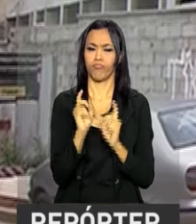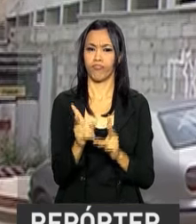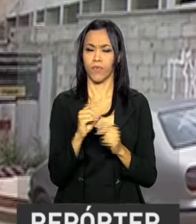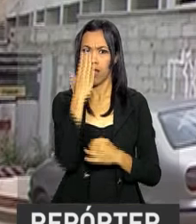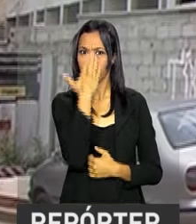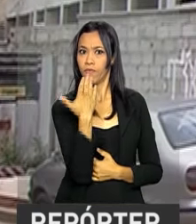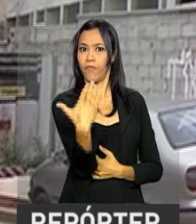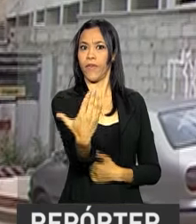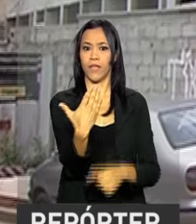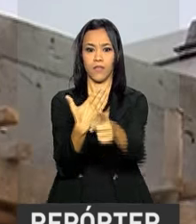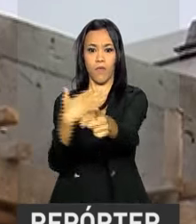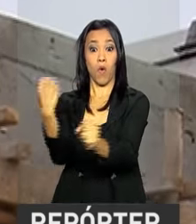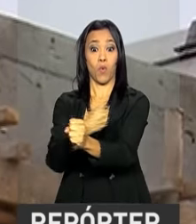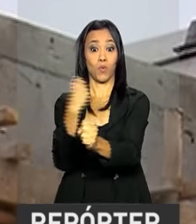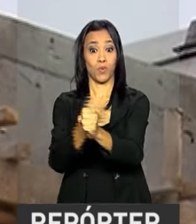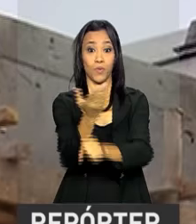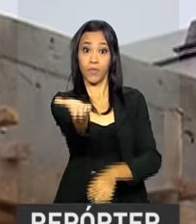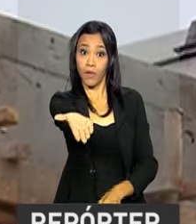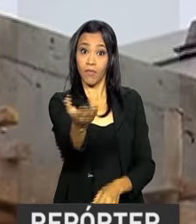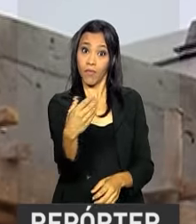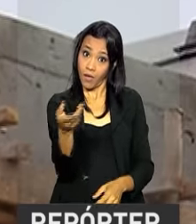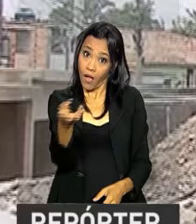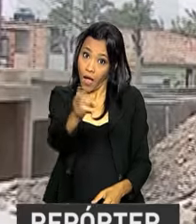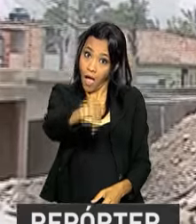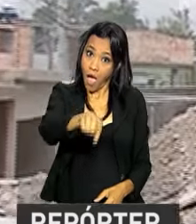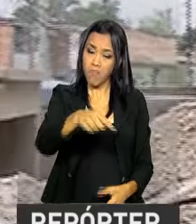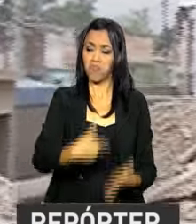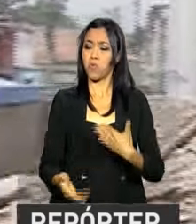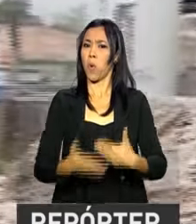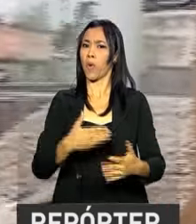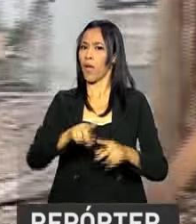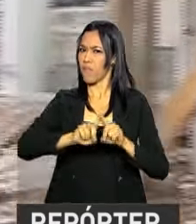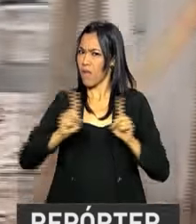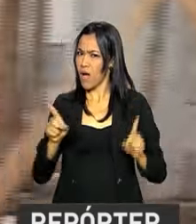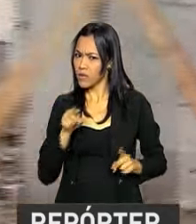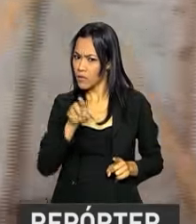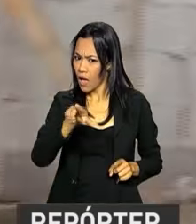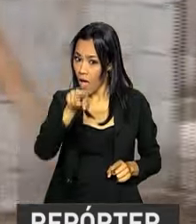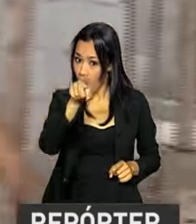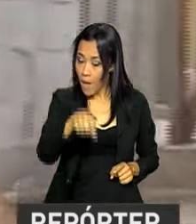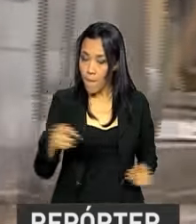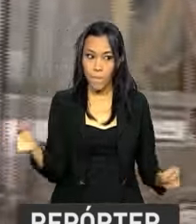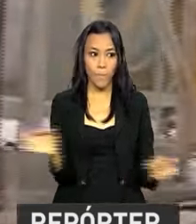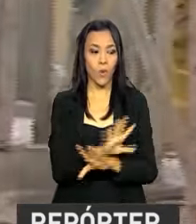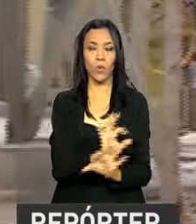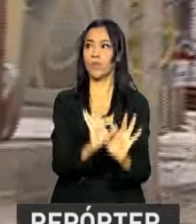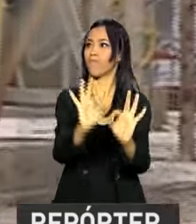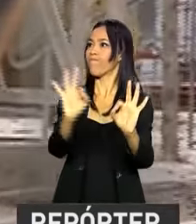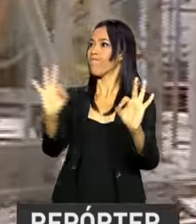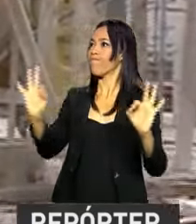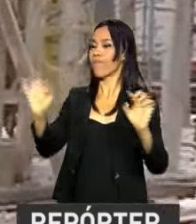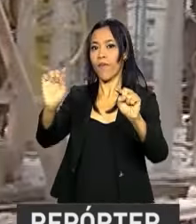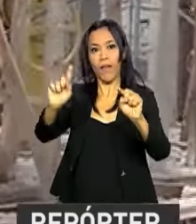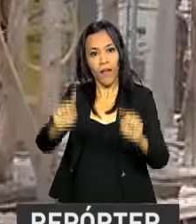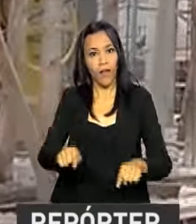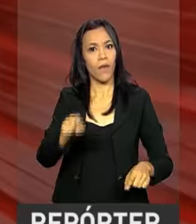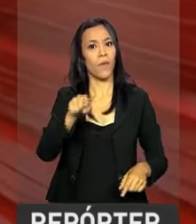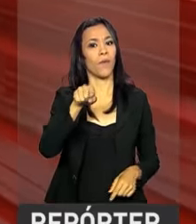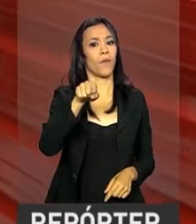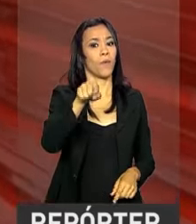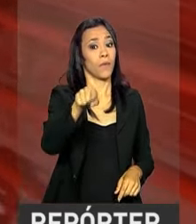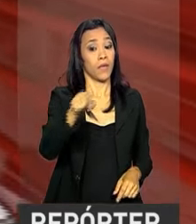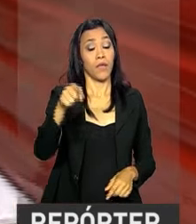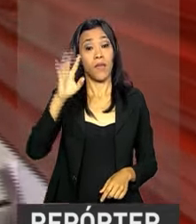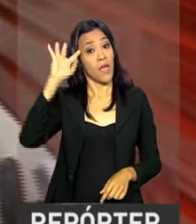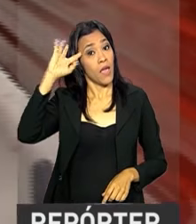frente a essa construção. Podia ser uma obra qualquer, mas quando ficar pronta vai ser a solução para um